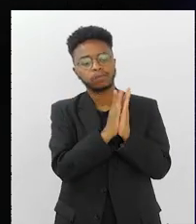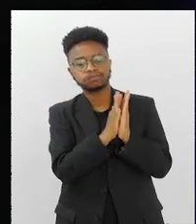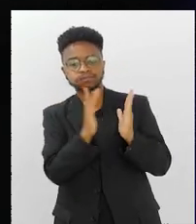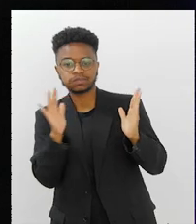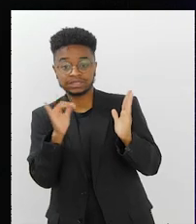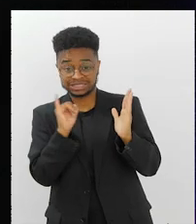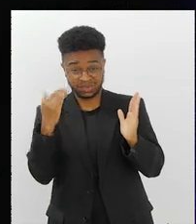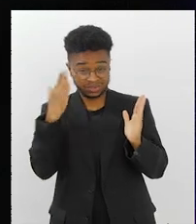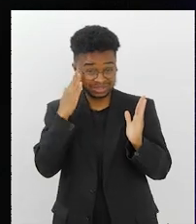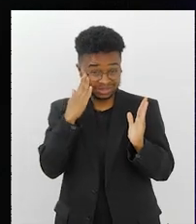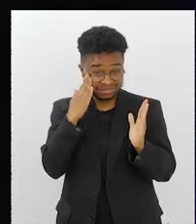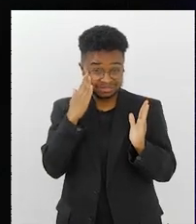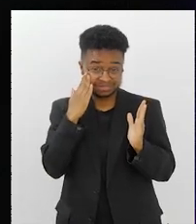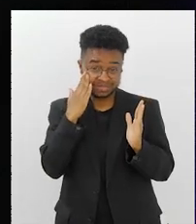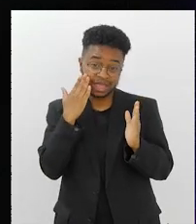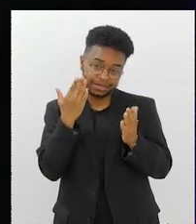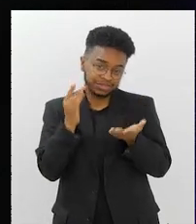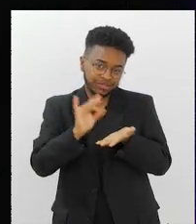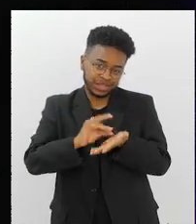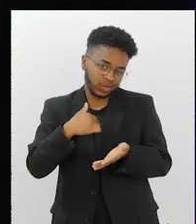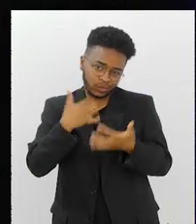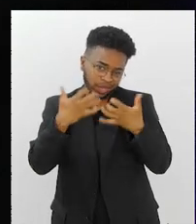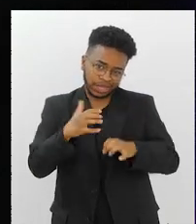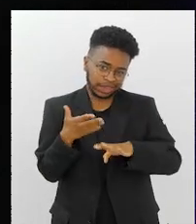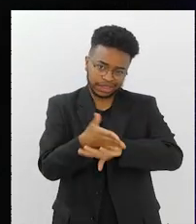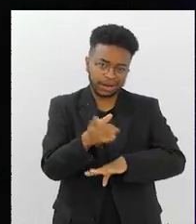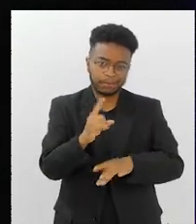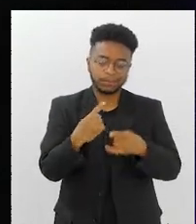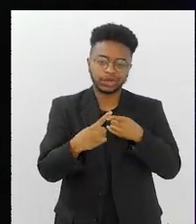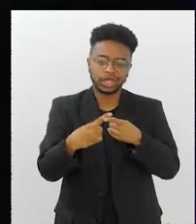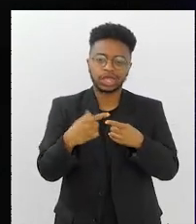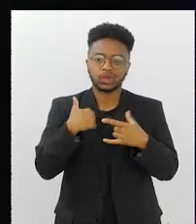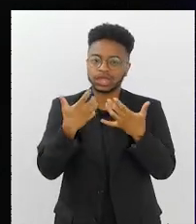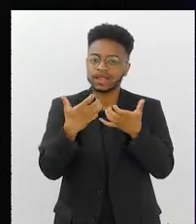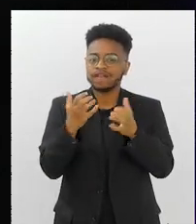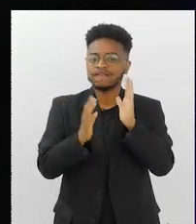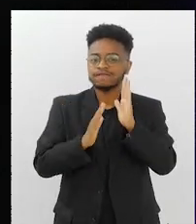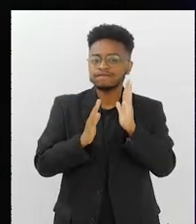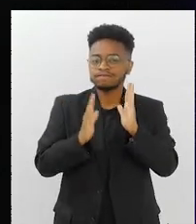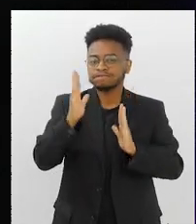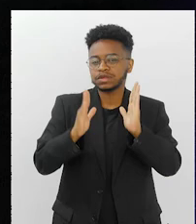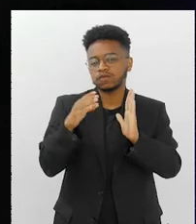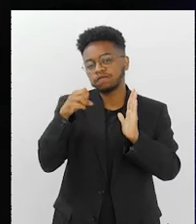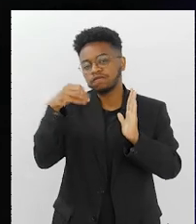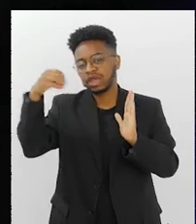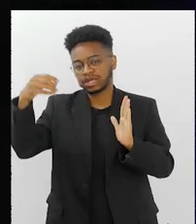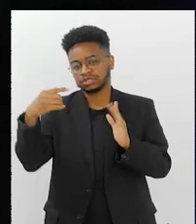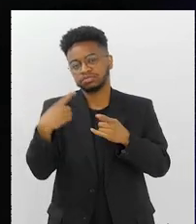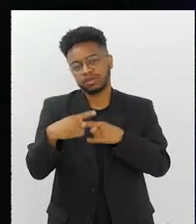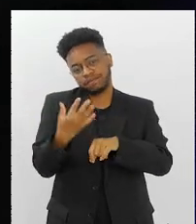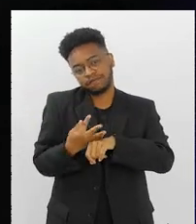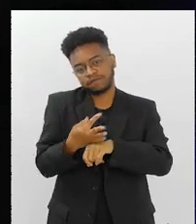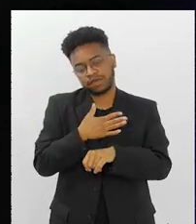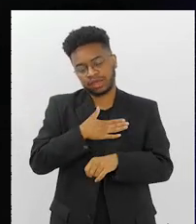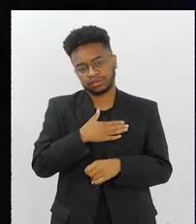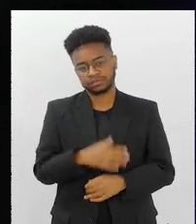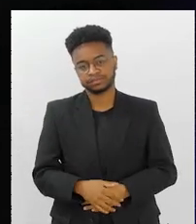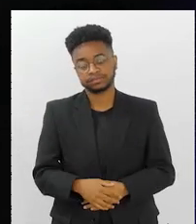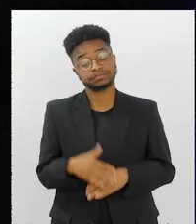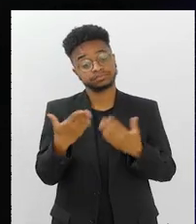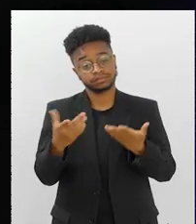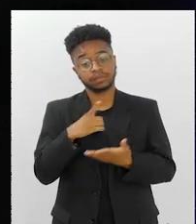processo e se eu soubesse talvez aí mesmo que eu não ia querer fazer por querer estar viajando que era o único período que eu tinha de férias e